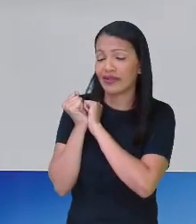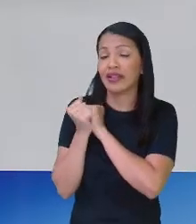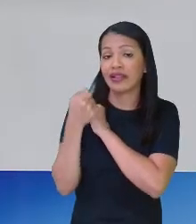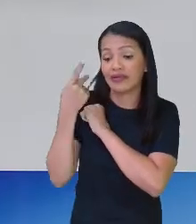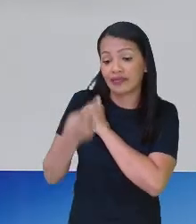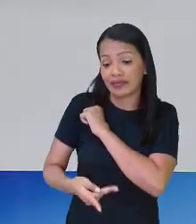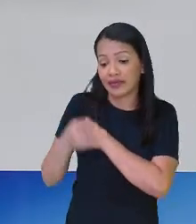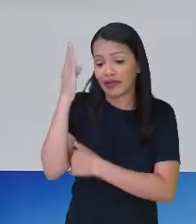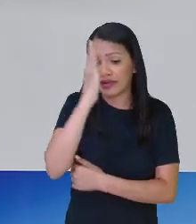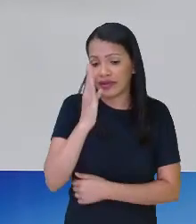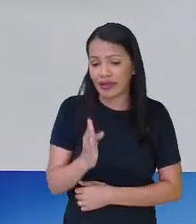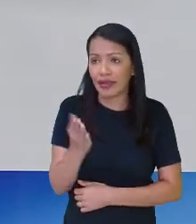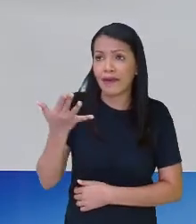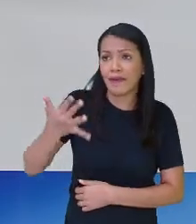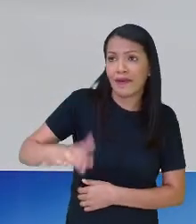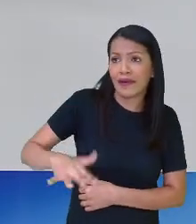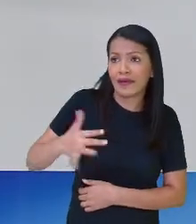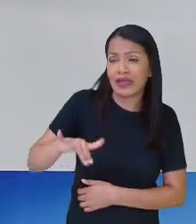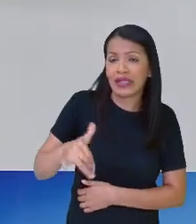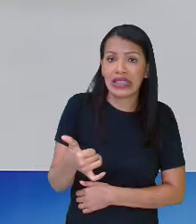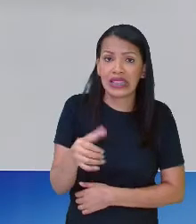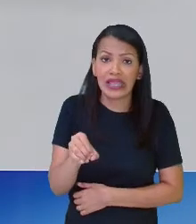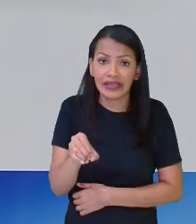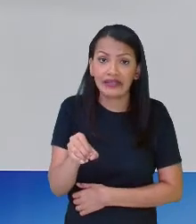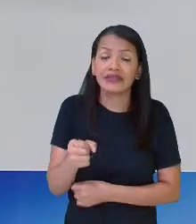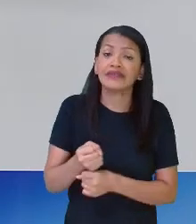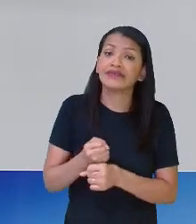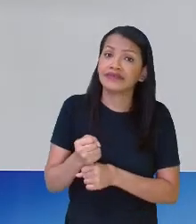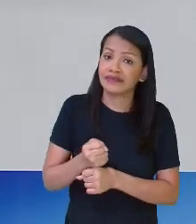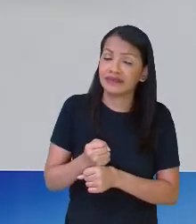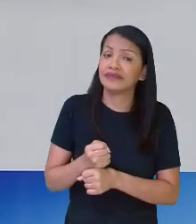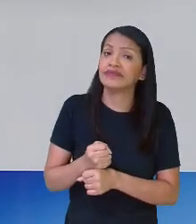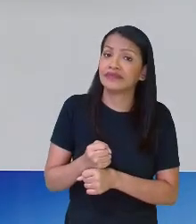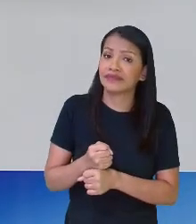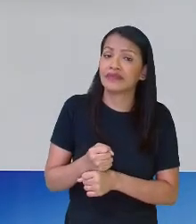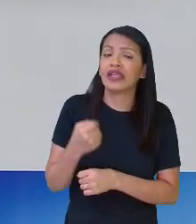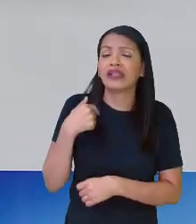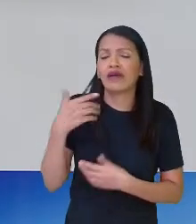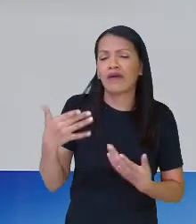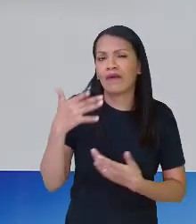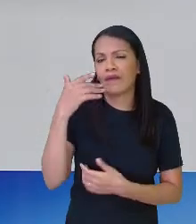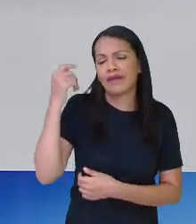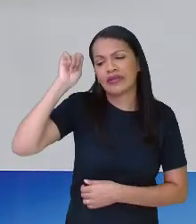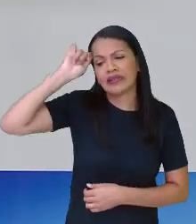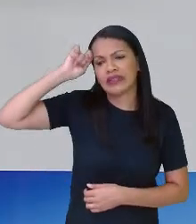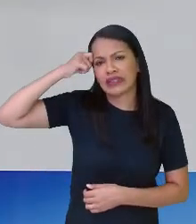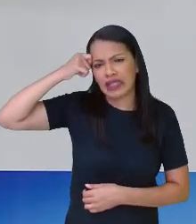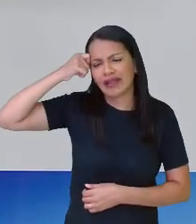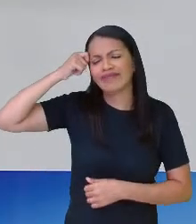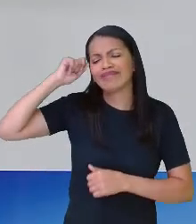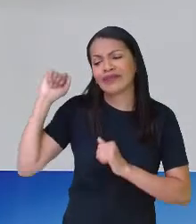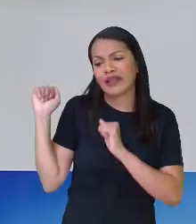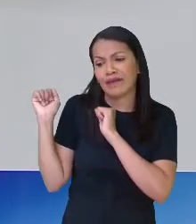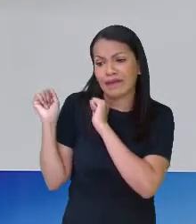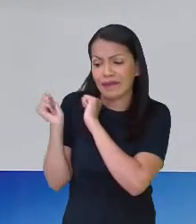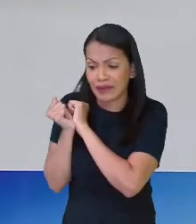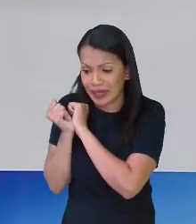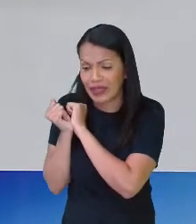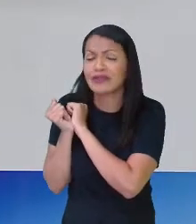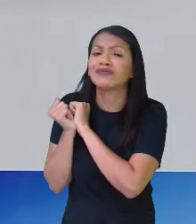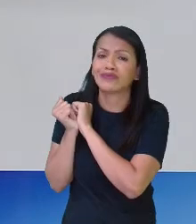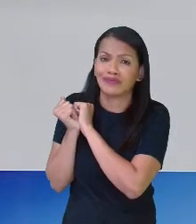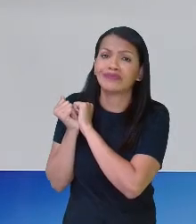curta, era de aproximadamente 10 anos. Então, eles eram presos eles eram forçados a entrar no